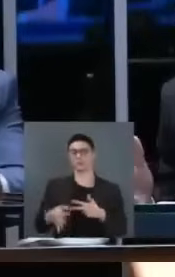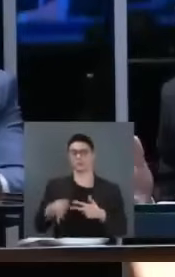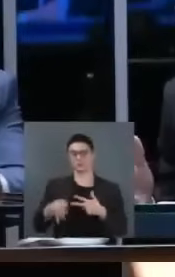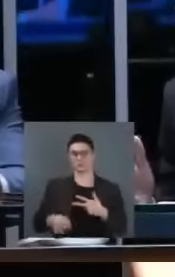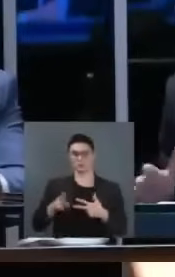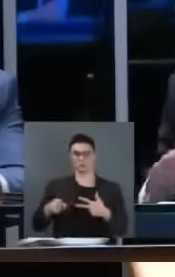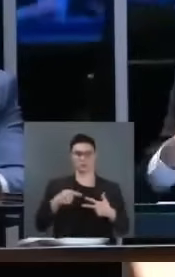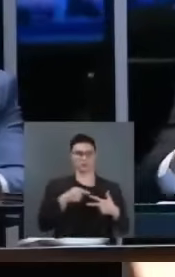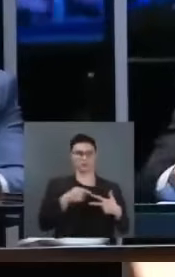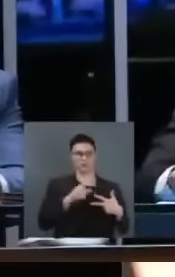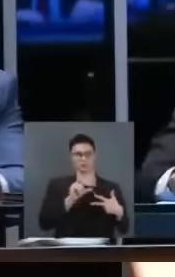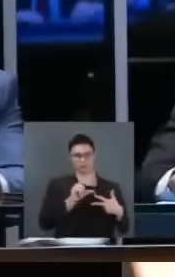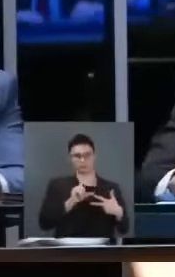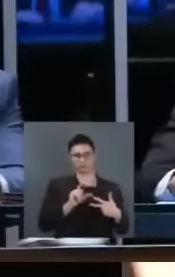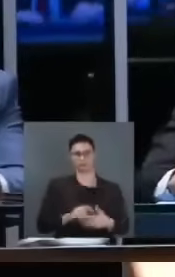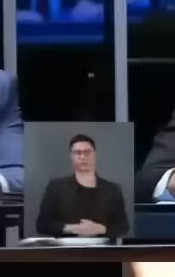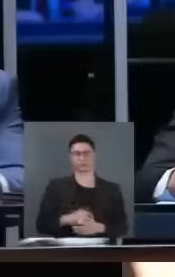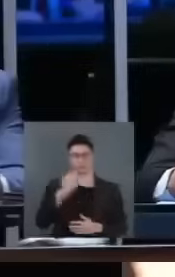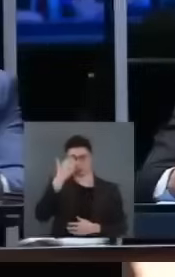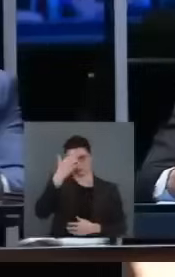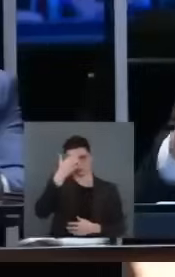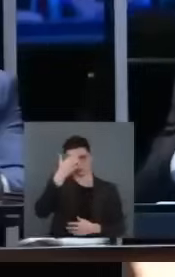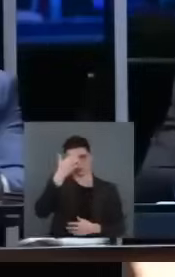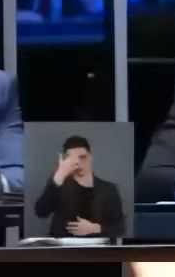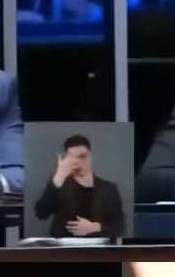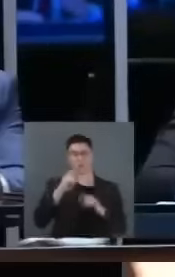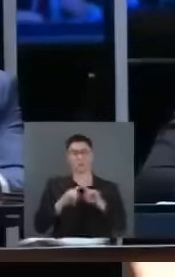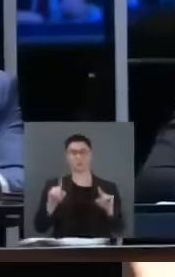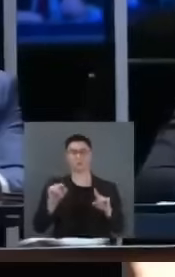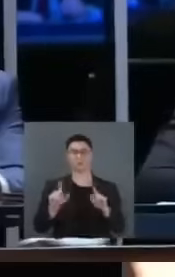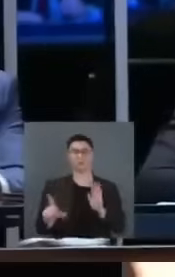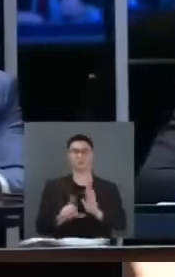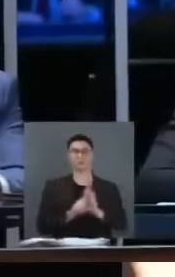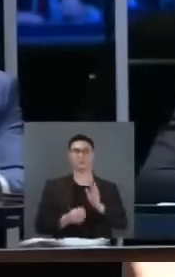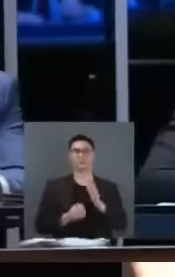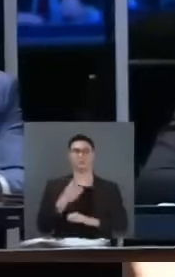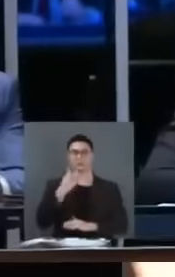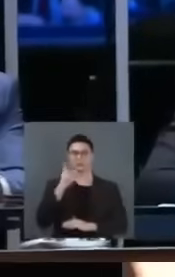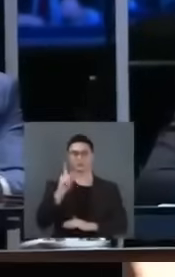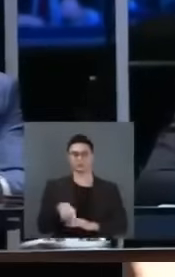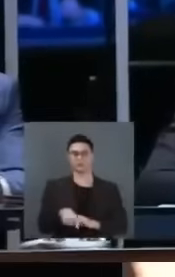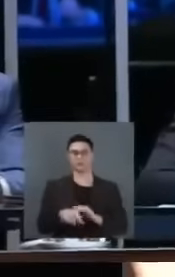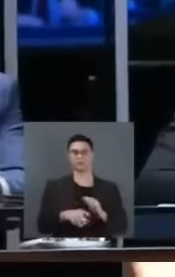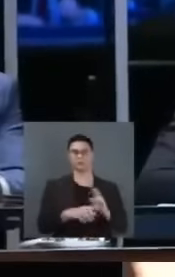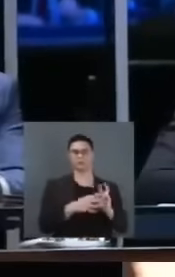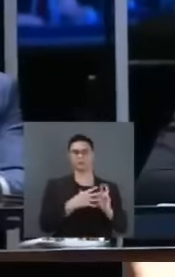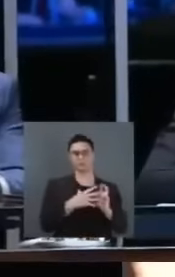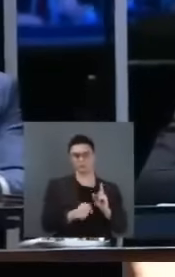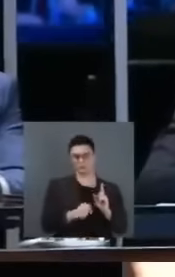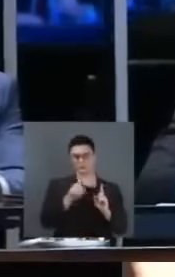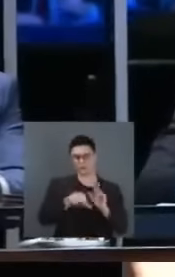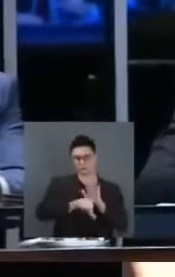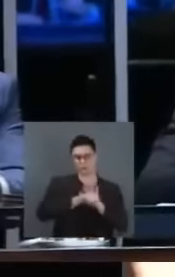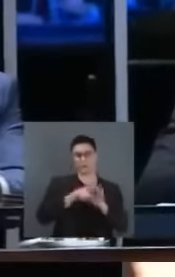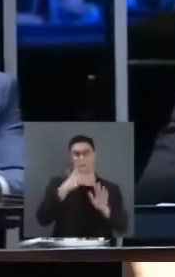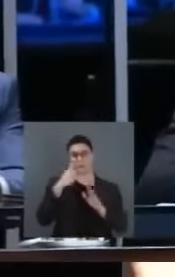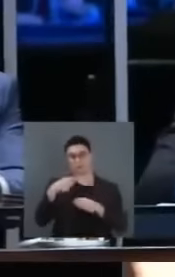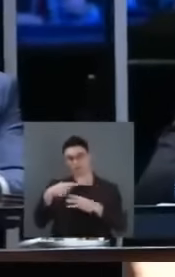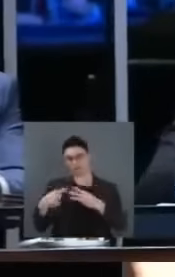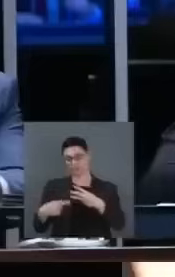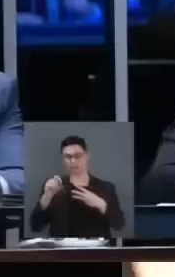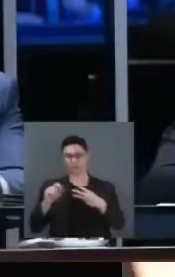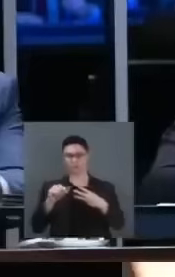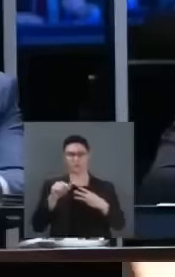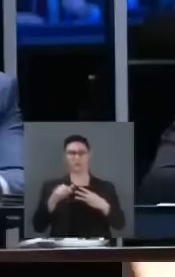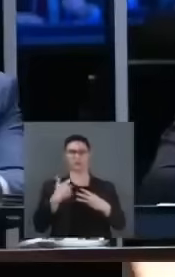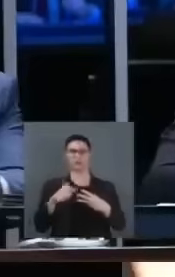uma discussão política no âmbito do Poder Legislativo. Mas essa mesma lei que define o aborto como crime também define causas e circunstâncias em que se deixa